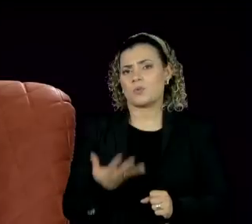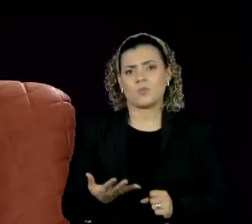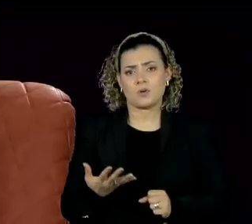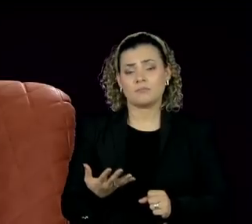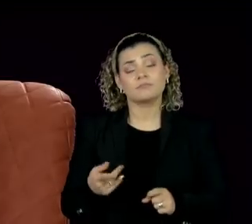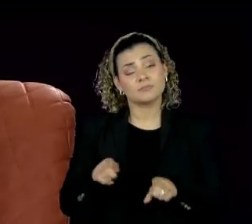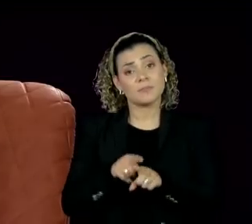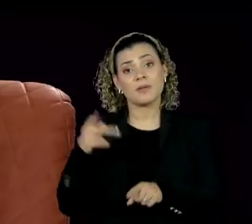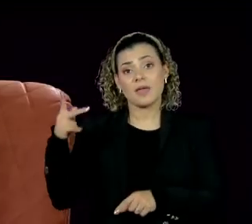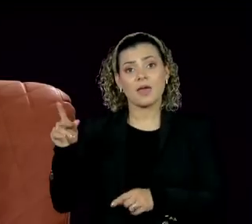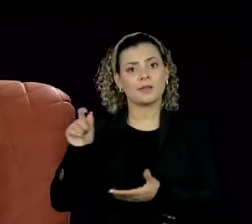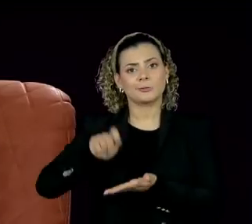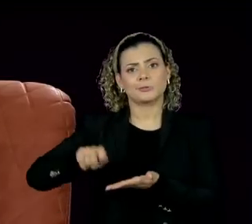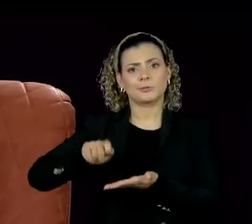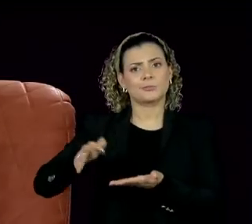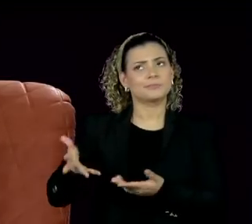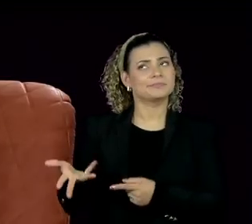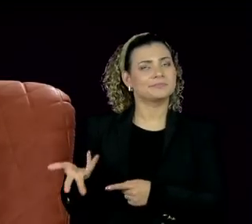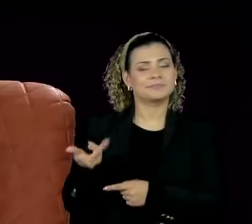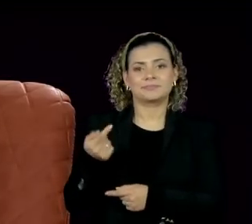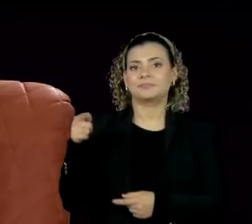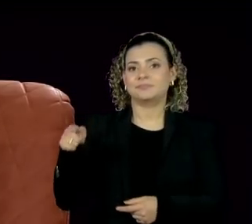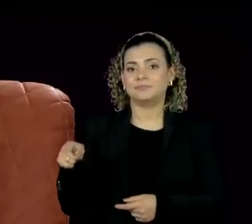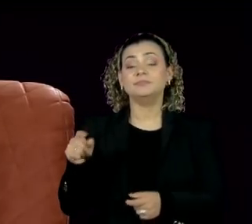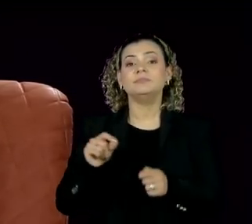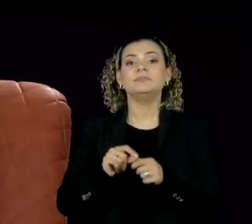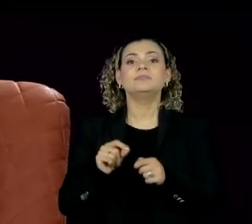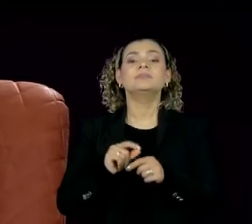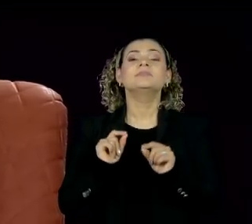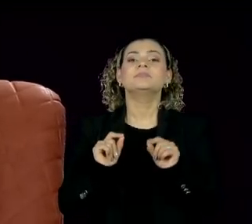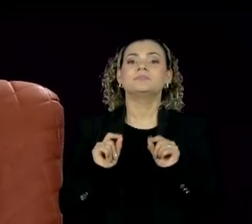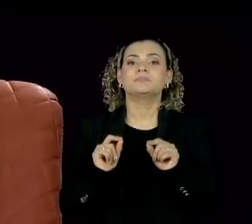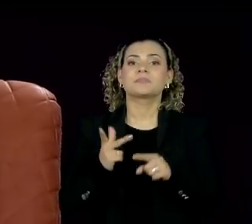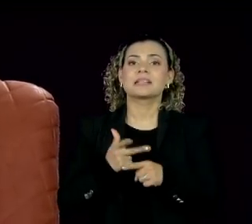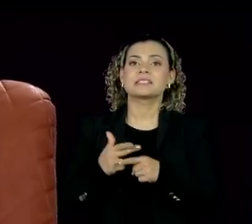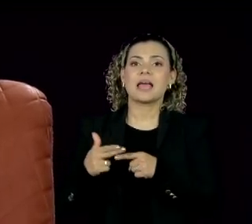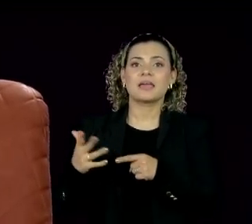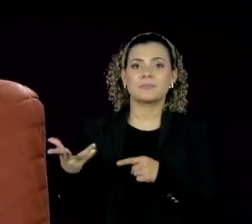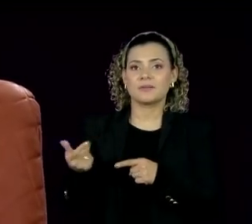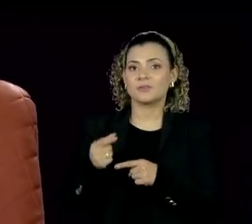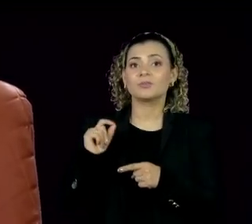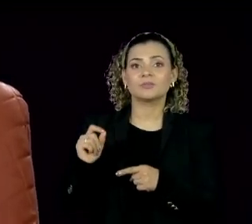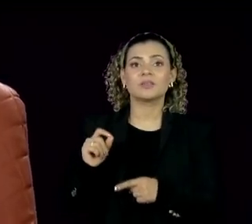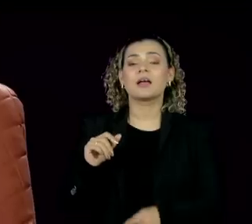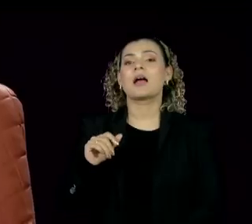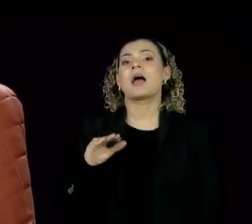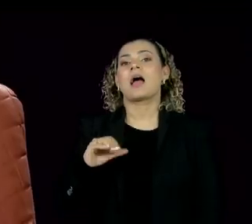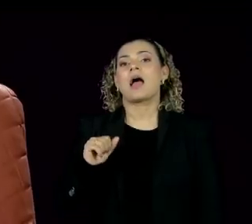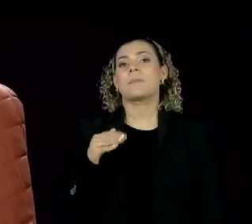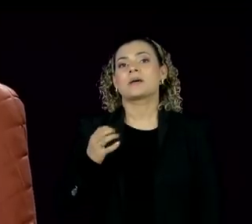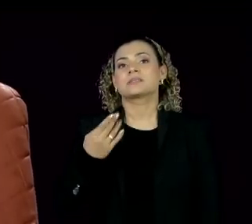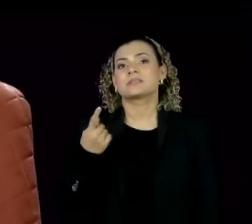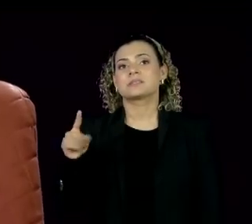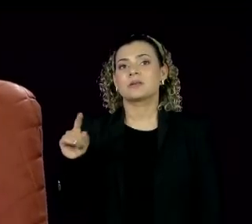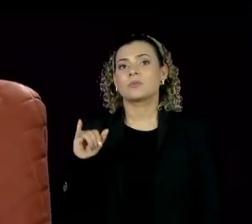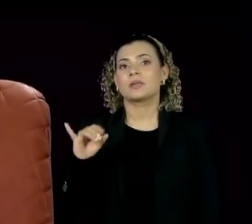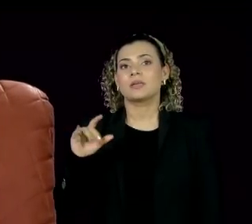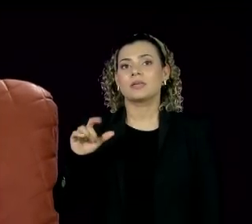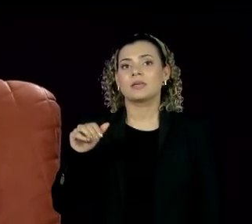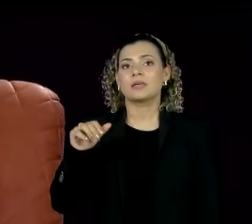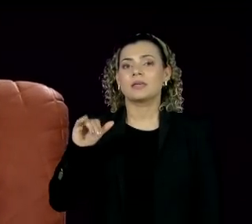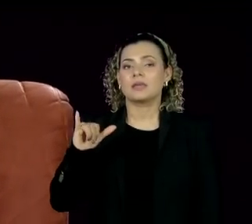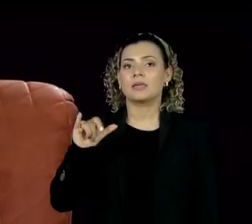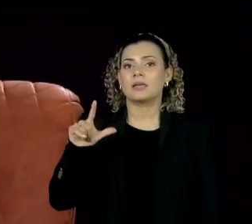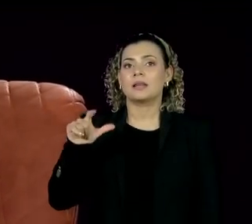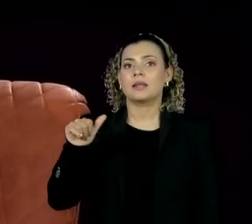né, que ela é uma super escritora. Ela depois fez aquela série incrível, que era Armação Ilimitada, né, que foi incrível. Genial,